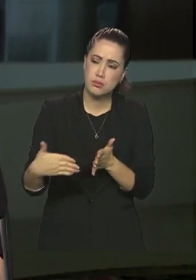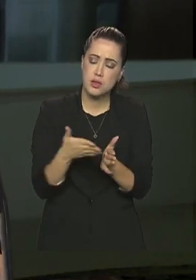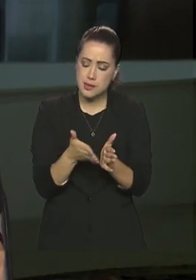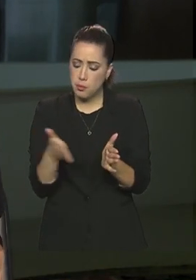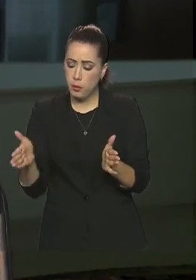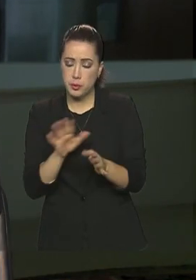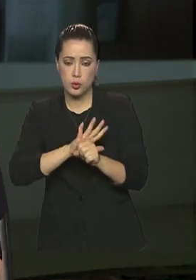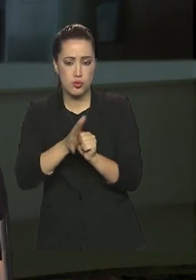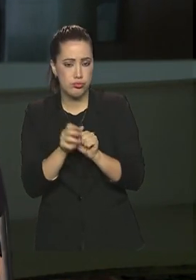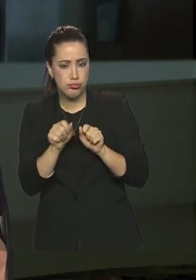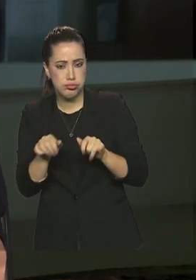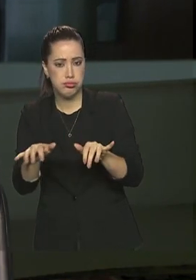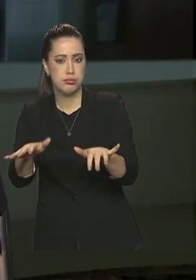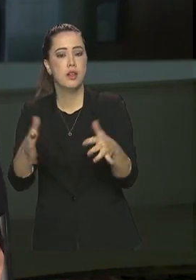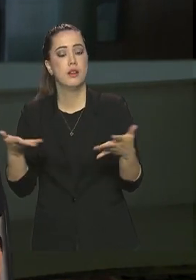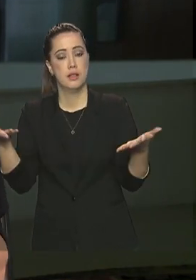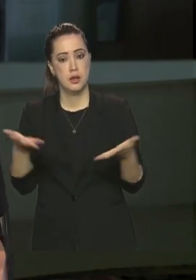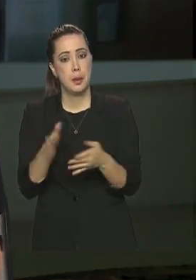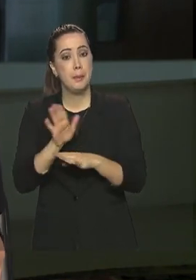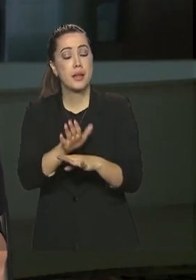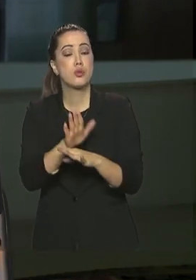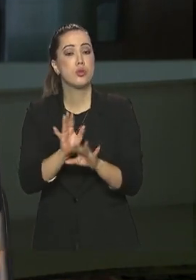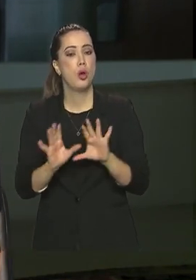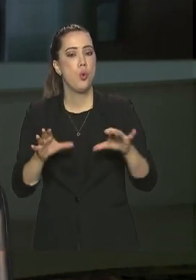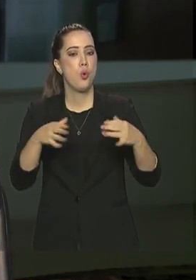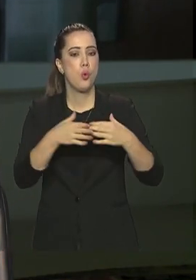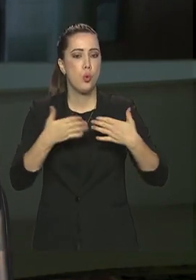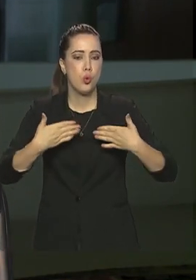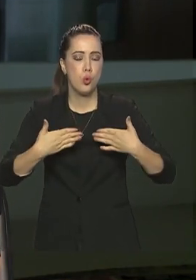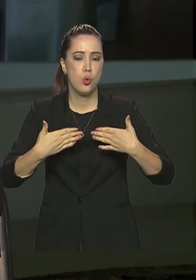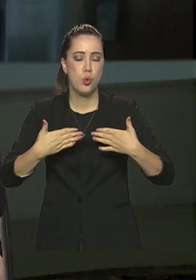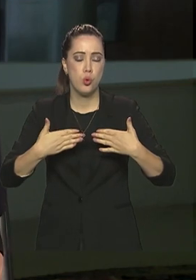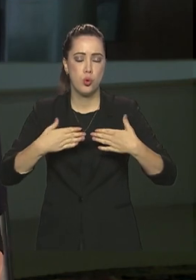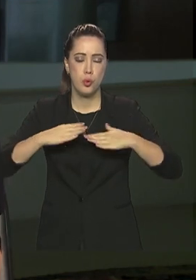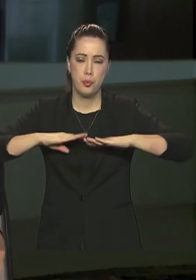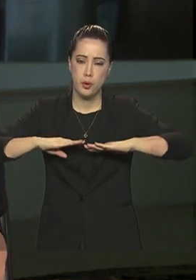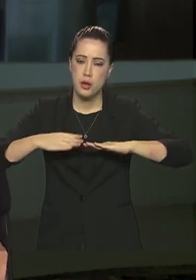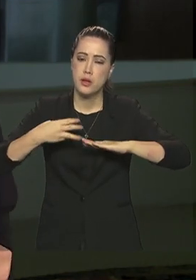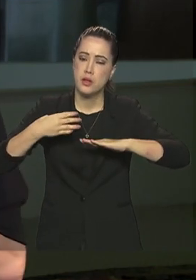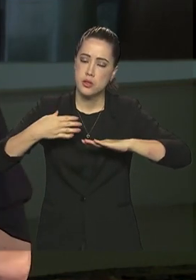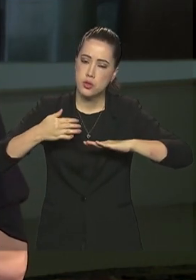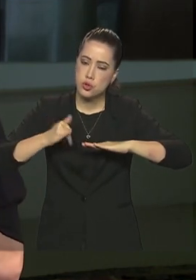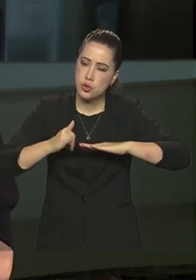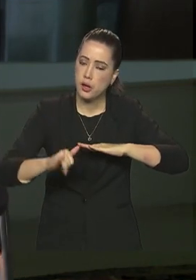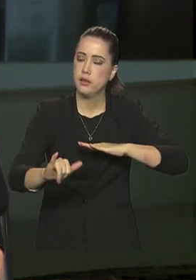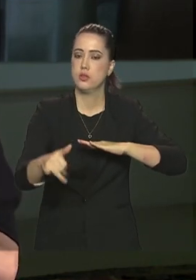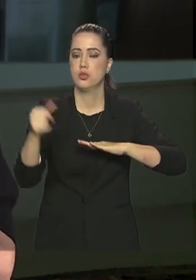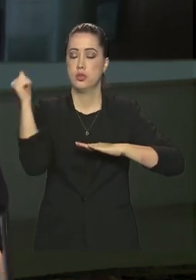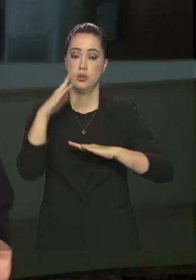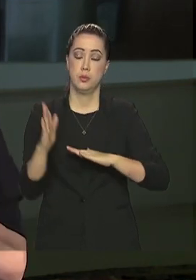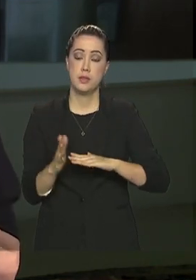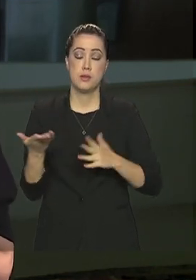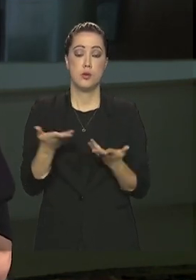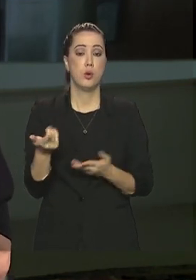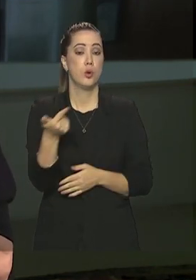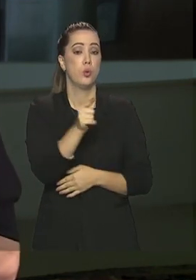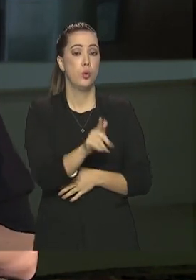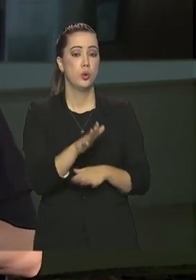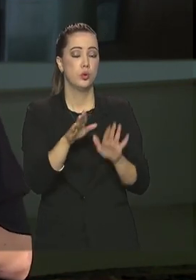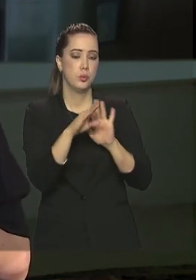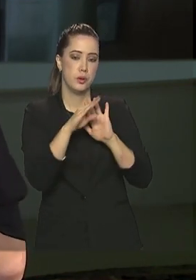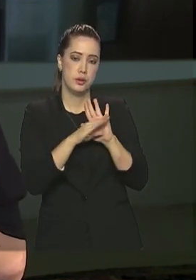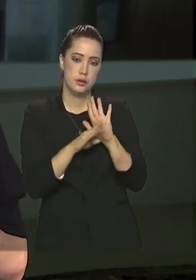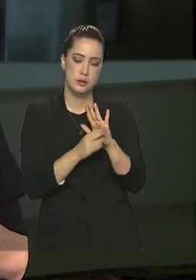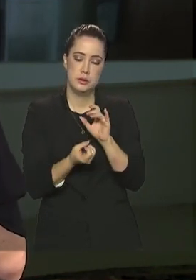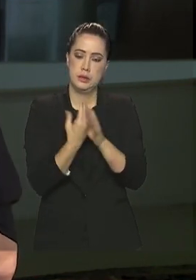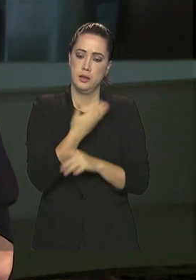o setor energético, o setor elétrico brasileiro. E agora a gente vai falar sobre um outro programa criado